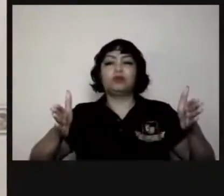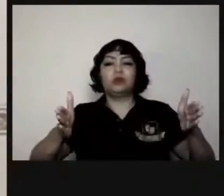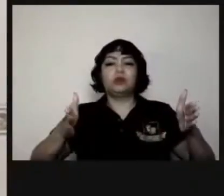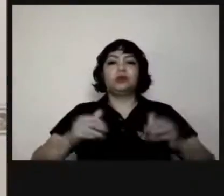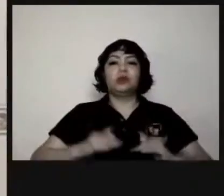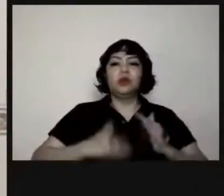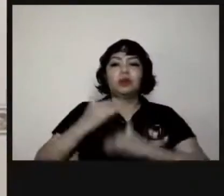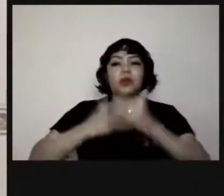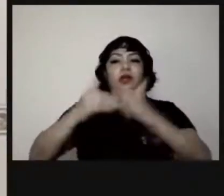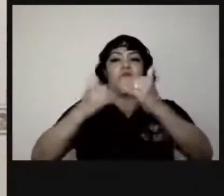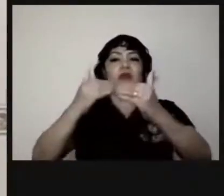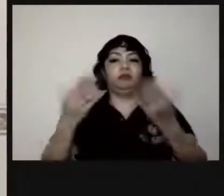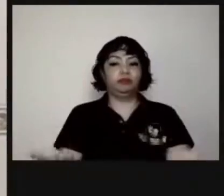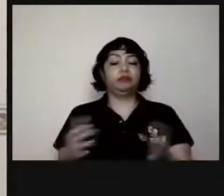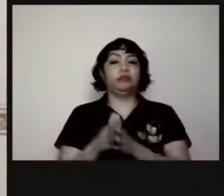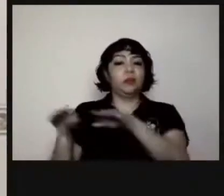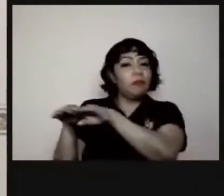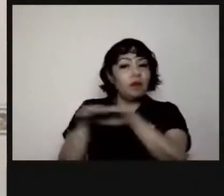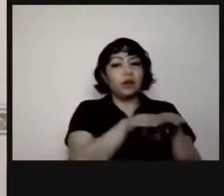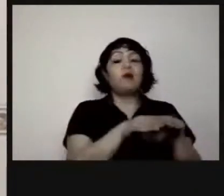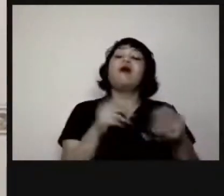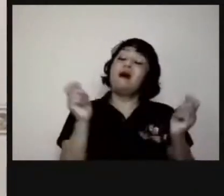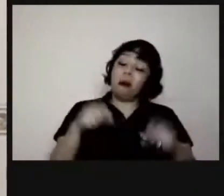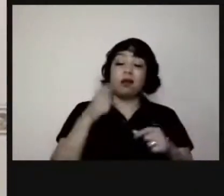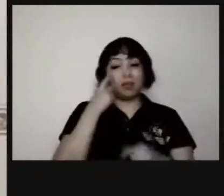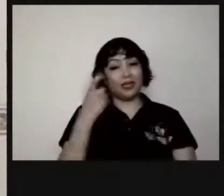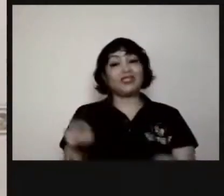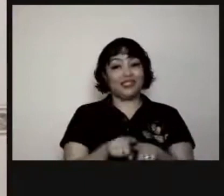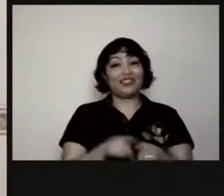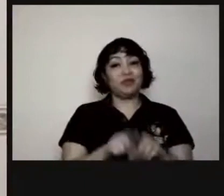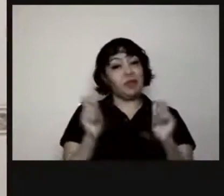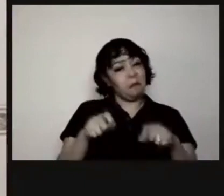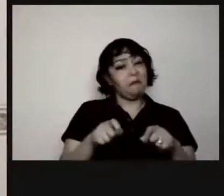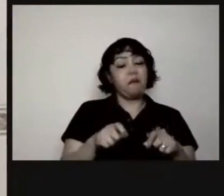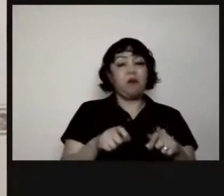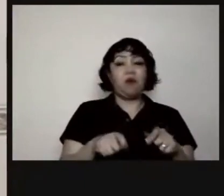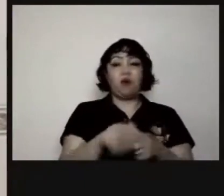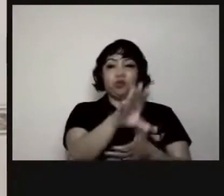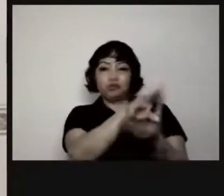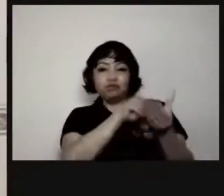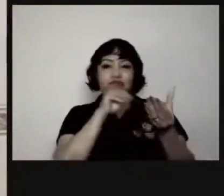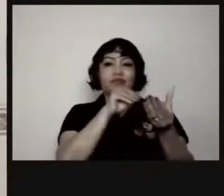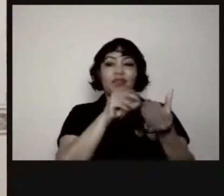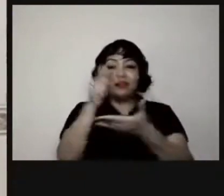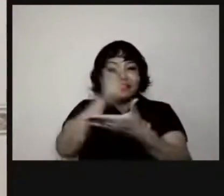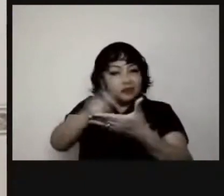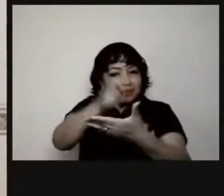também, né, outro viés que a gente pode ter ao construirmos a poesia. Então, a gente pode pegar